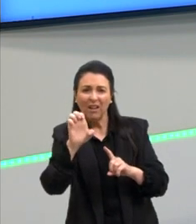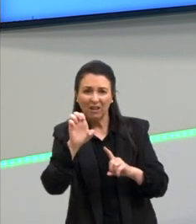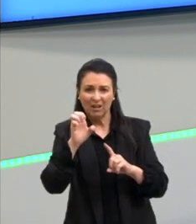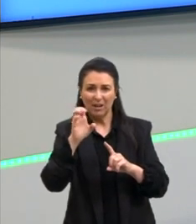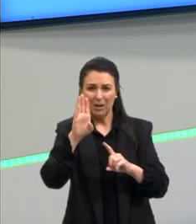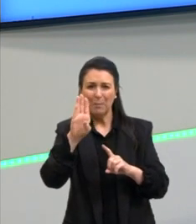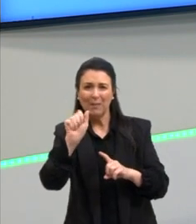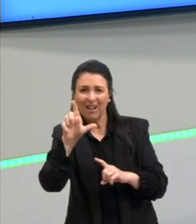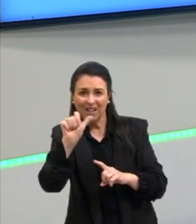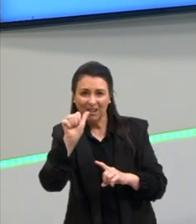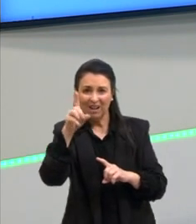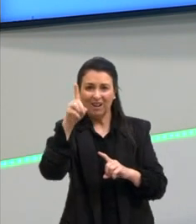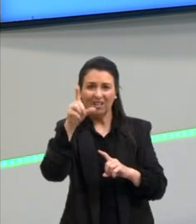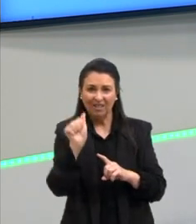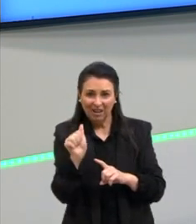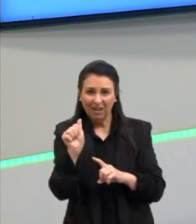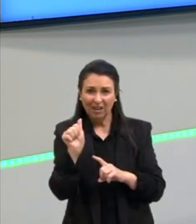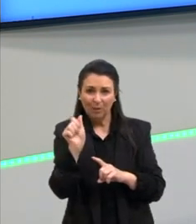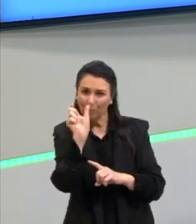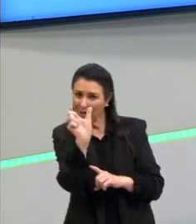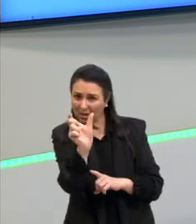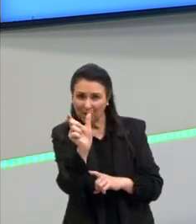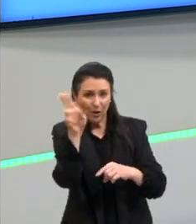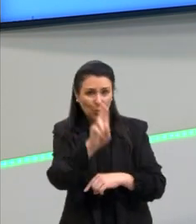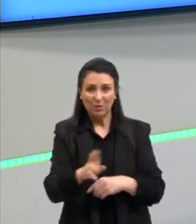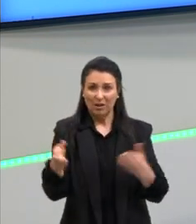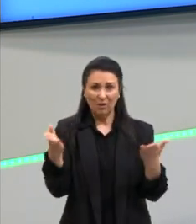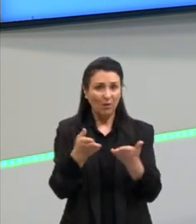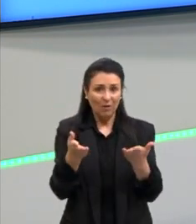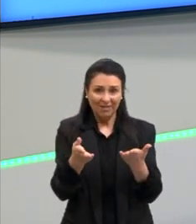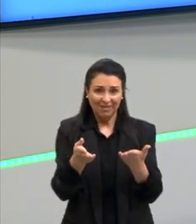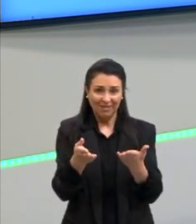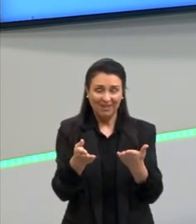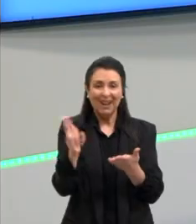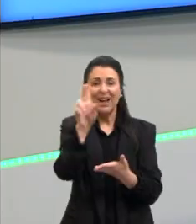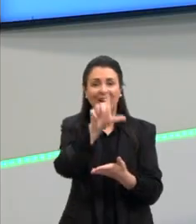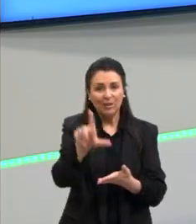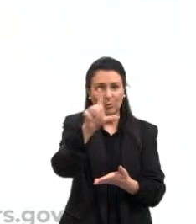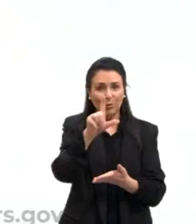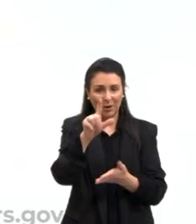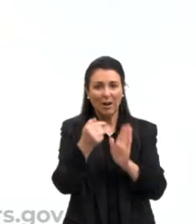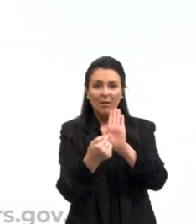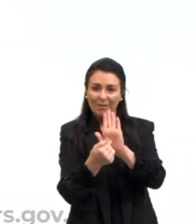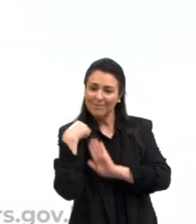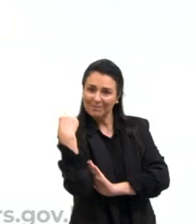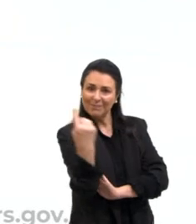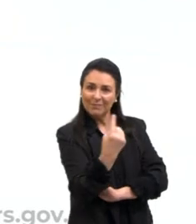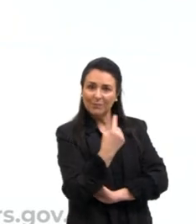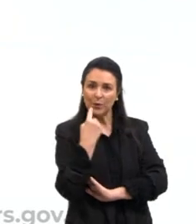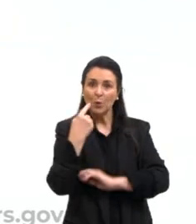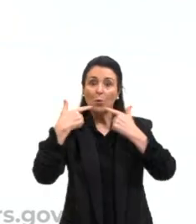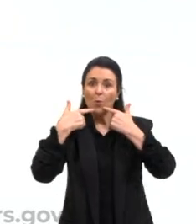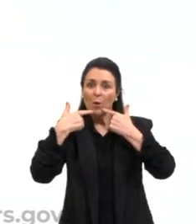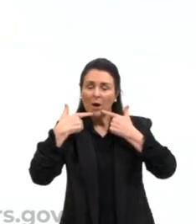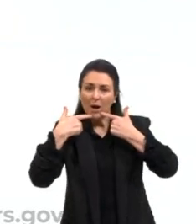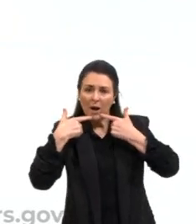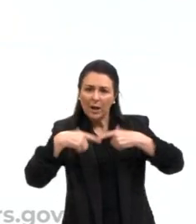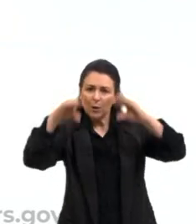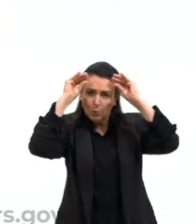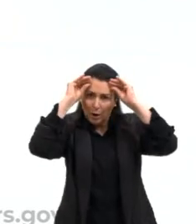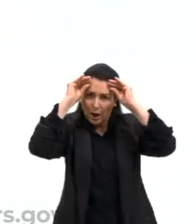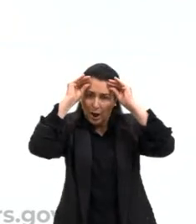naquele tempo você falava de uma outra maneira então literatura ela também vem para isso e vamos mostrar como a linguagem evolui como a